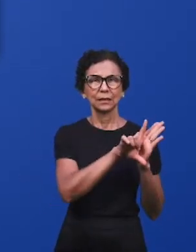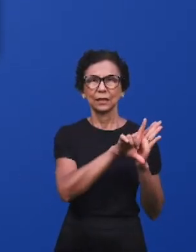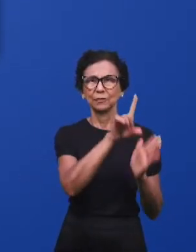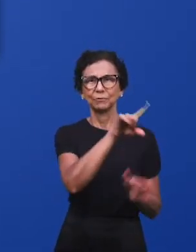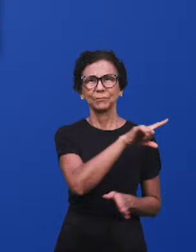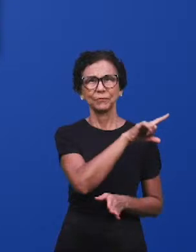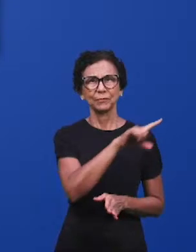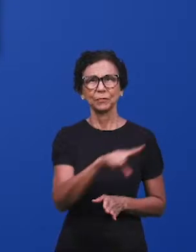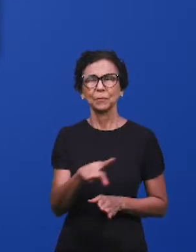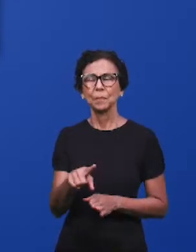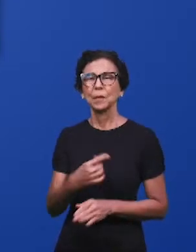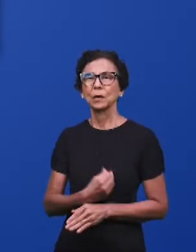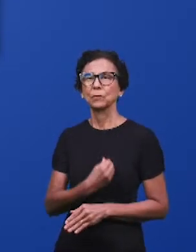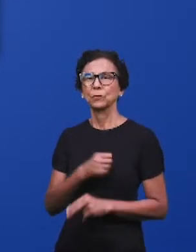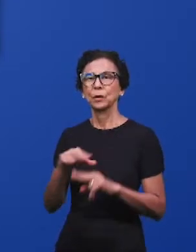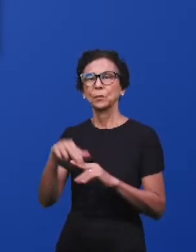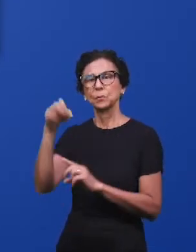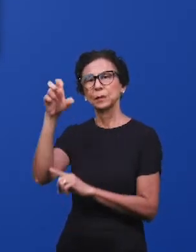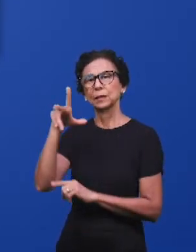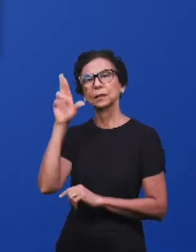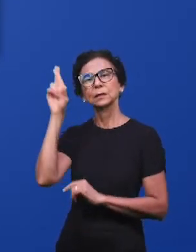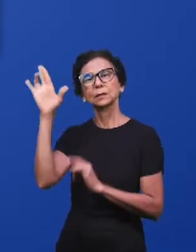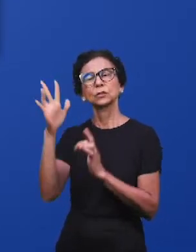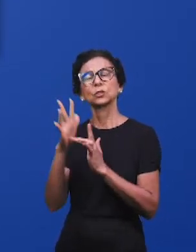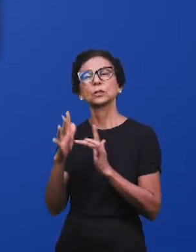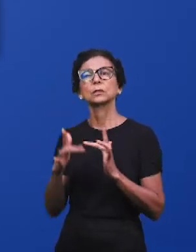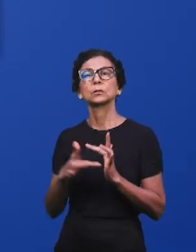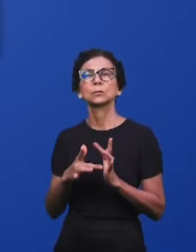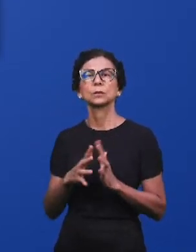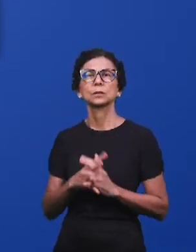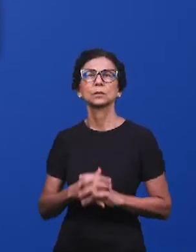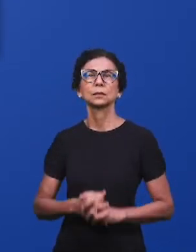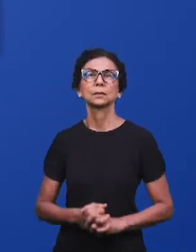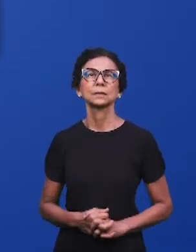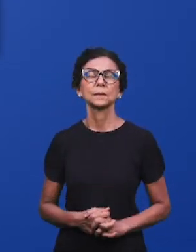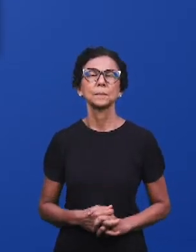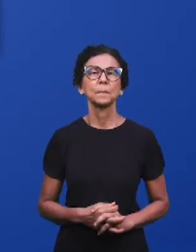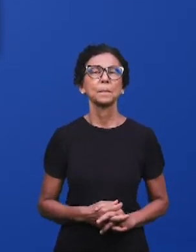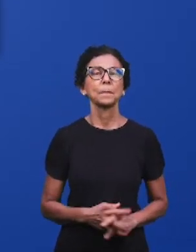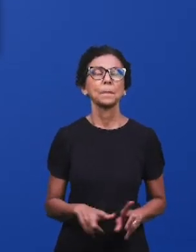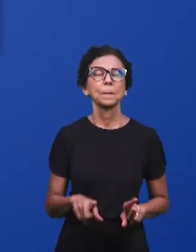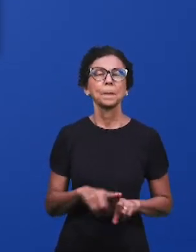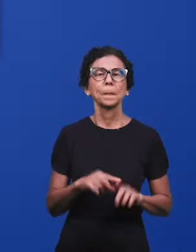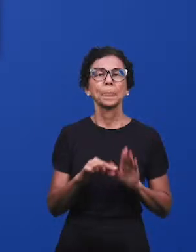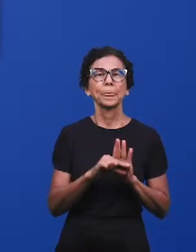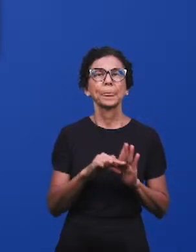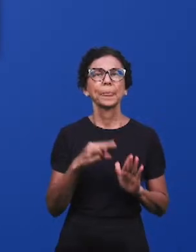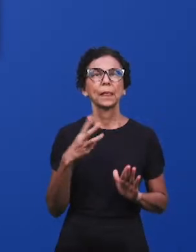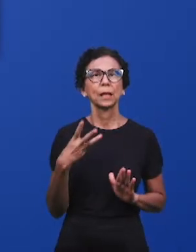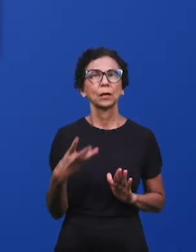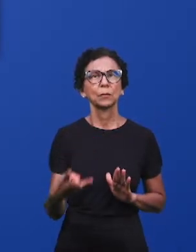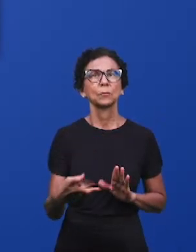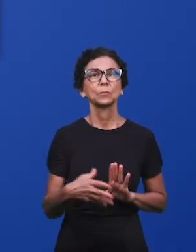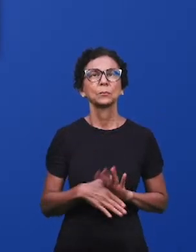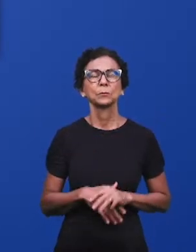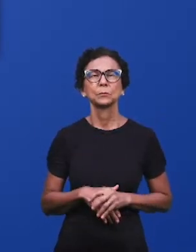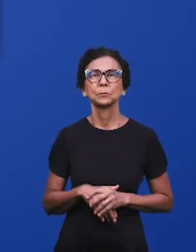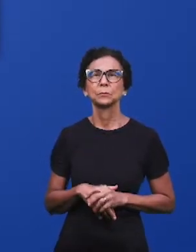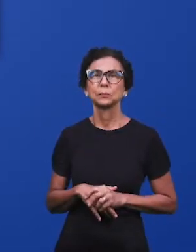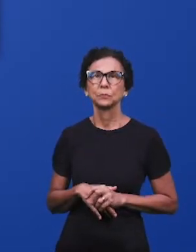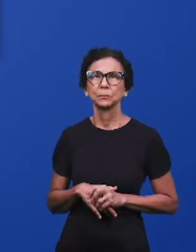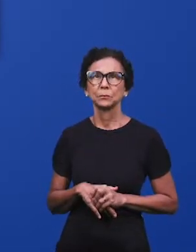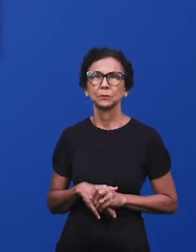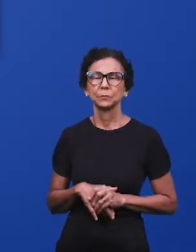assim como diz em Apocalipse, capítulo 1, versículo 3, bem-aventurado aquele que lê e os que